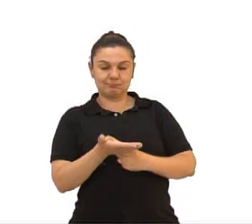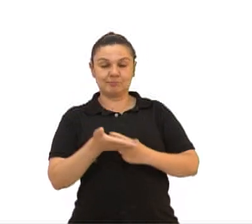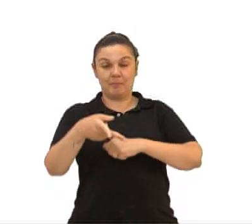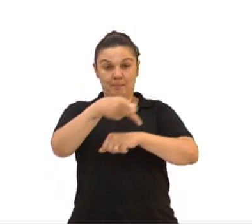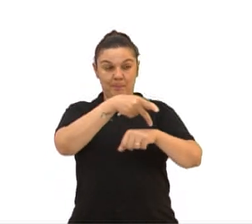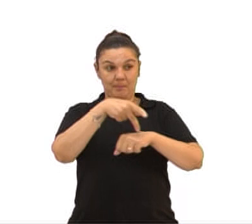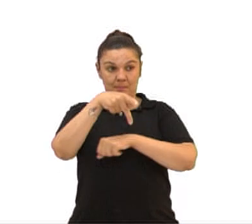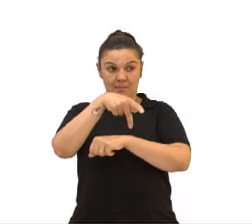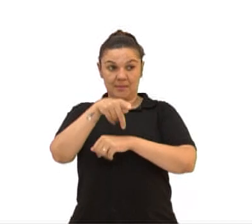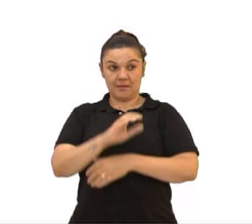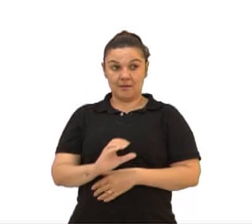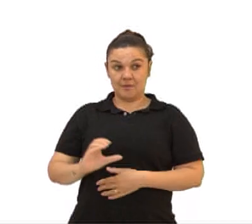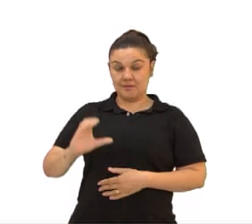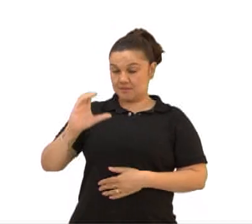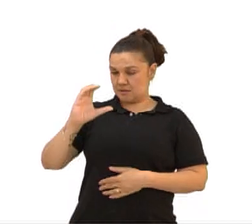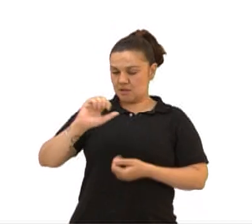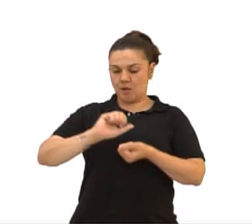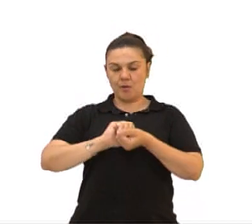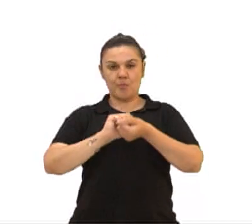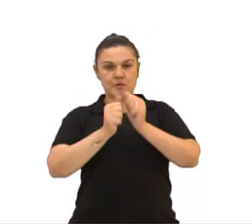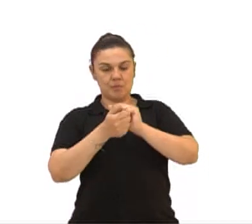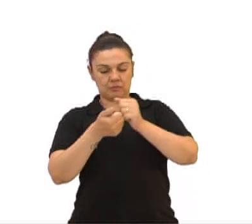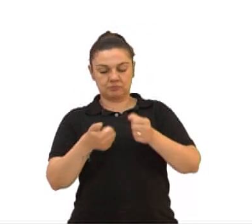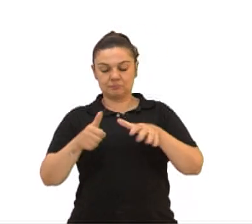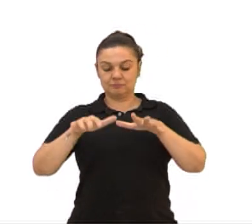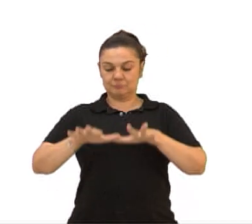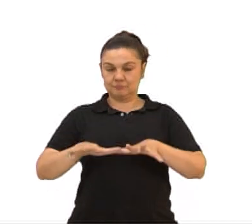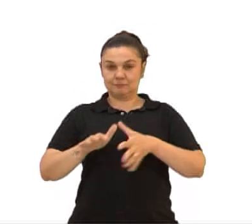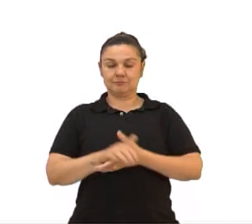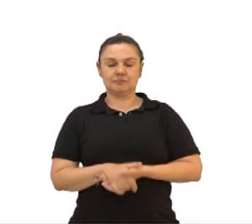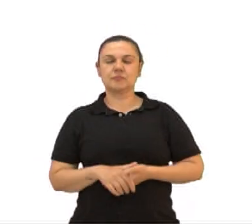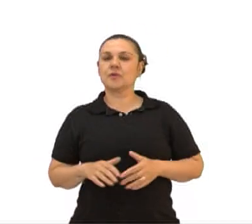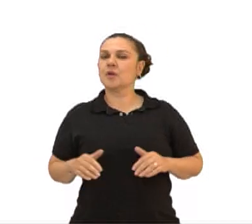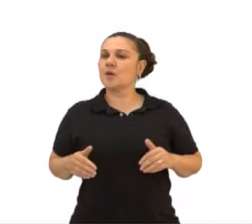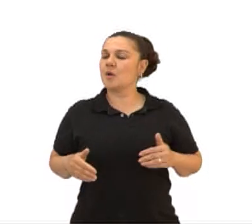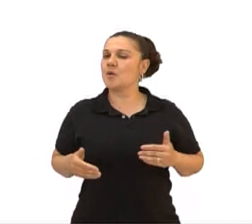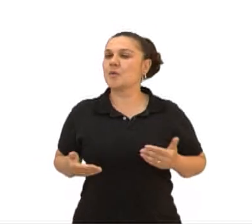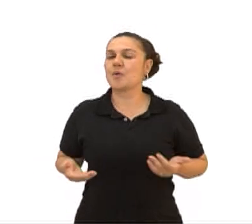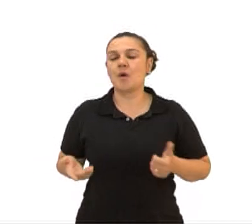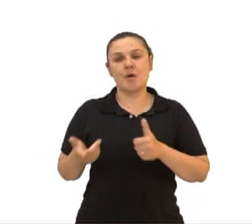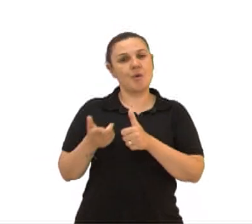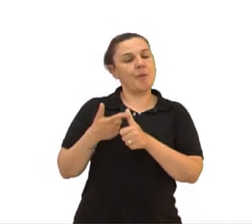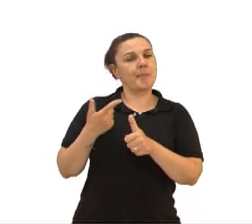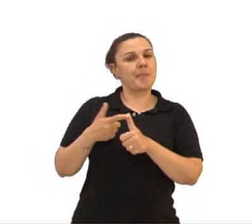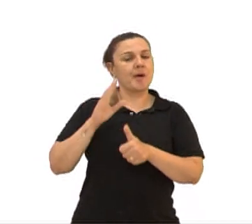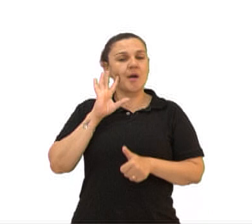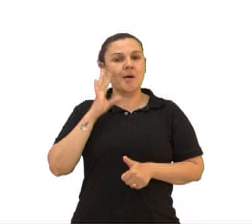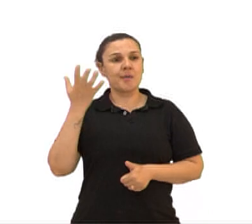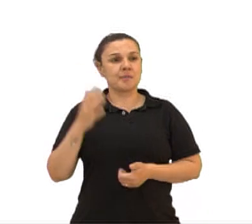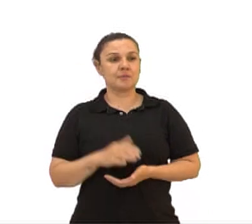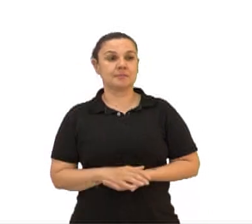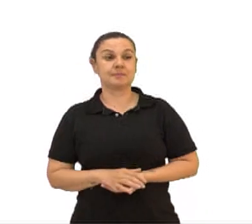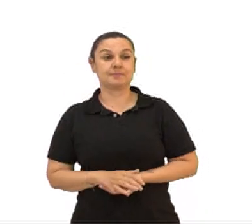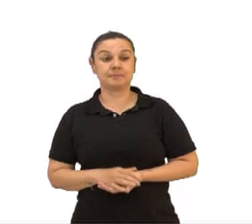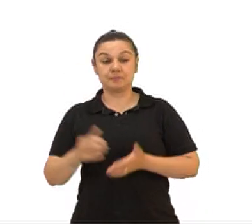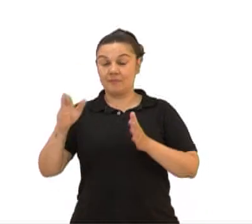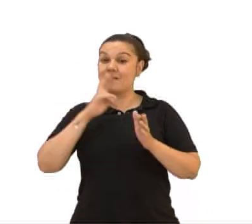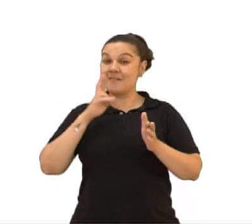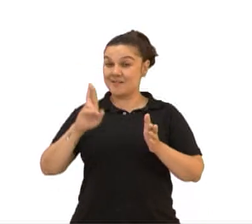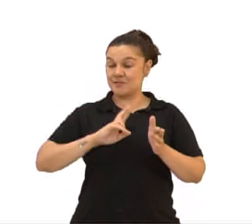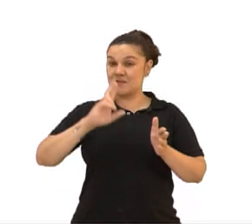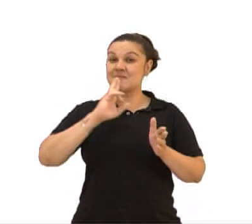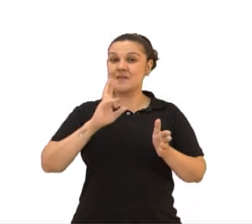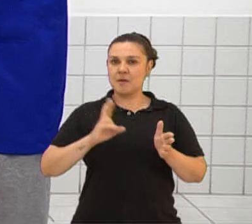as nações, ou C, um esporte de inclusão. Qual foi o primeiro passo que esse esporte passou? Vamos lá, vamos respondendo